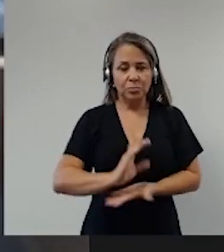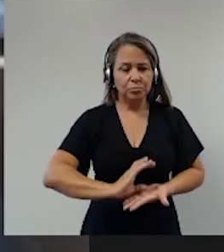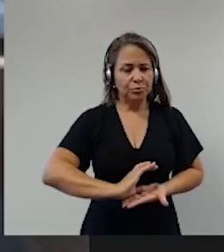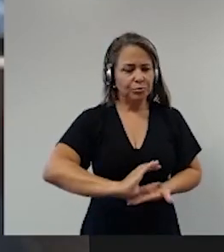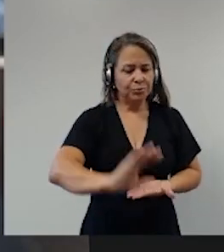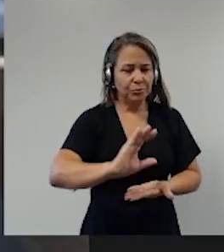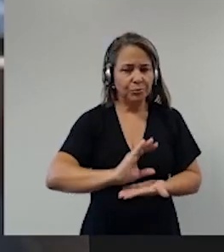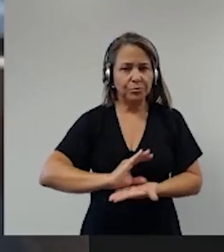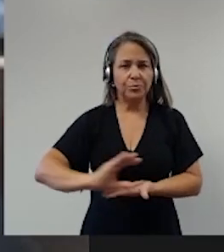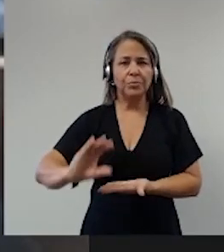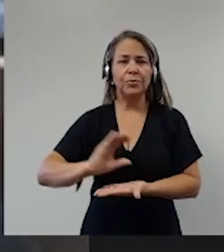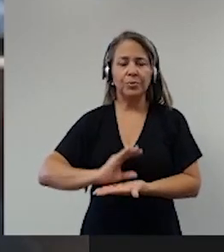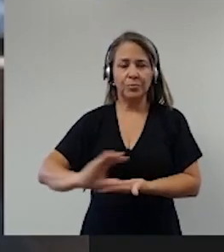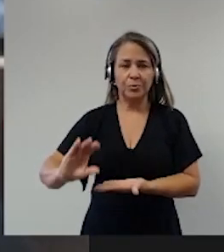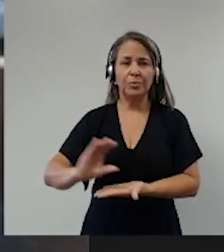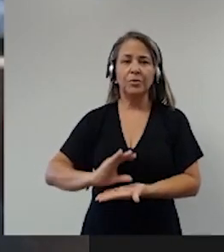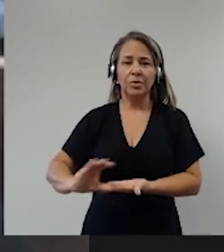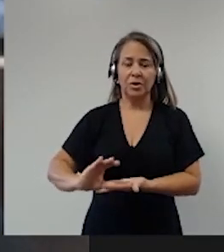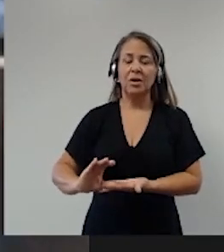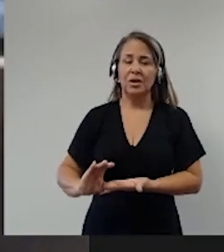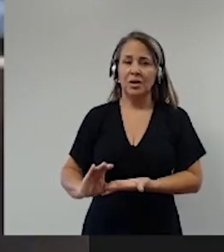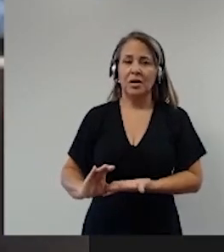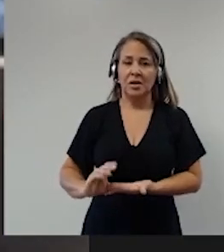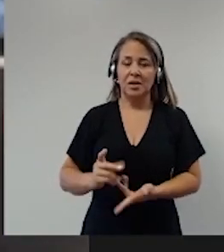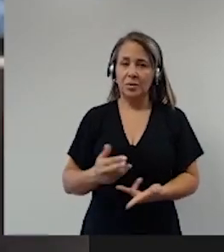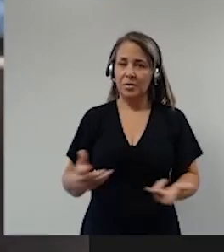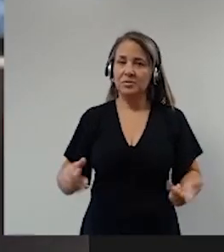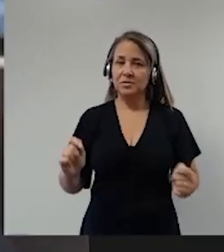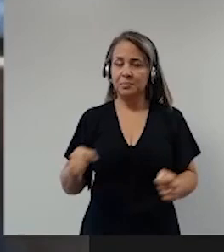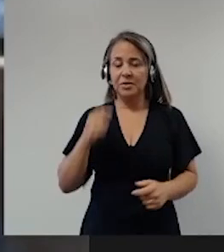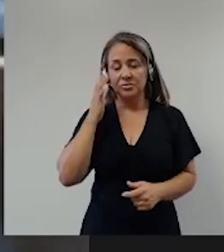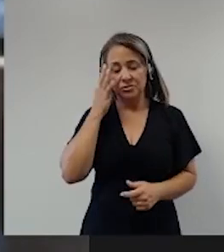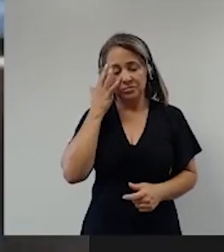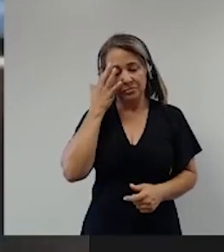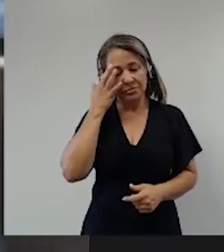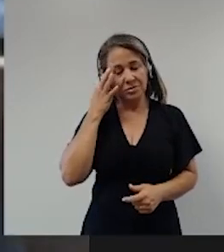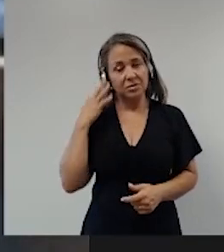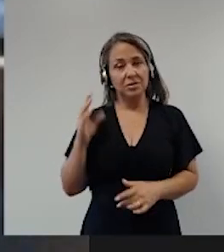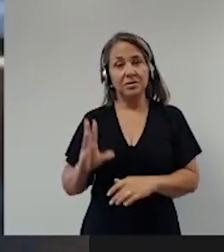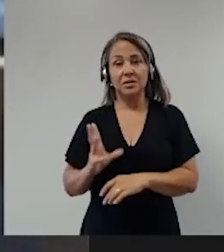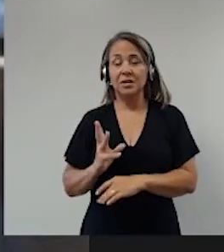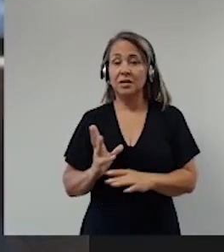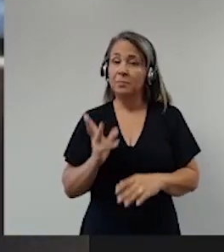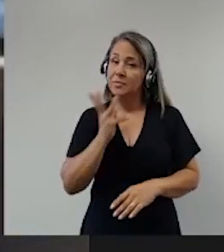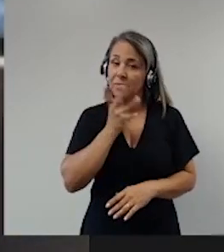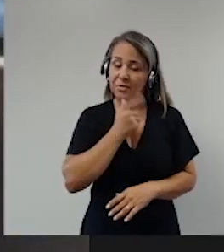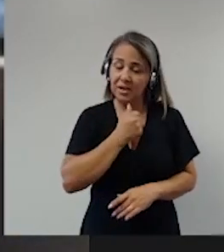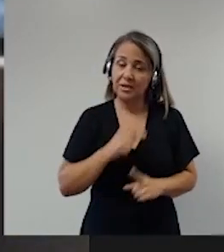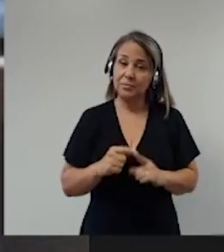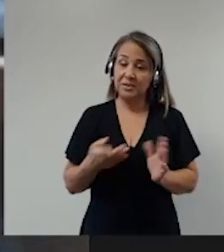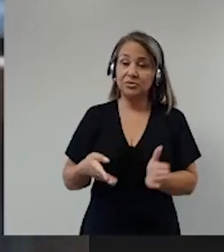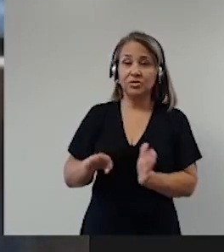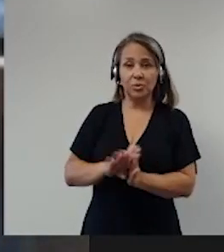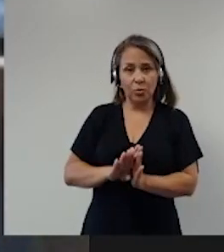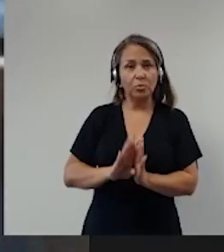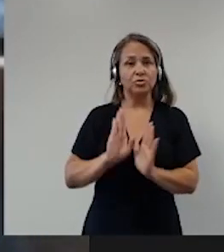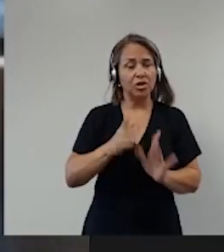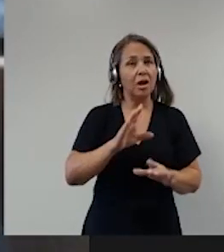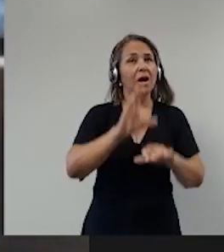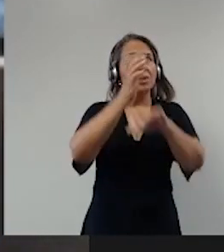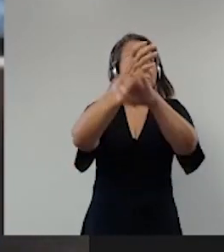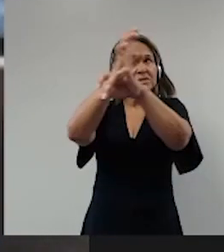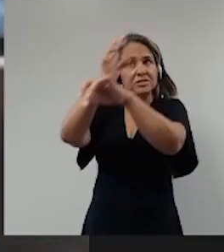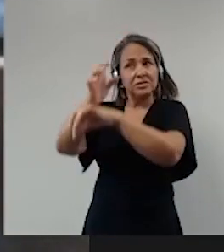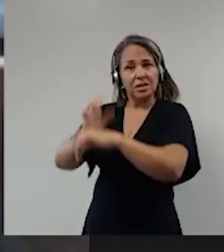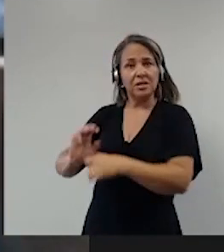aí isso é algo que pode até ter demorado, mas é algo que efetivamente chegou junto aos estados e aos municípios,